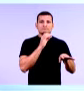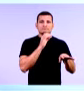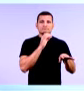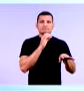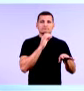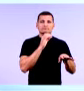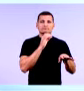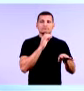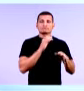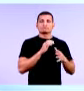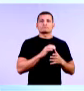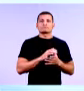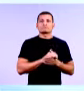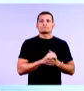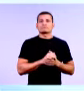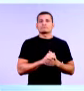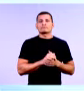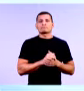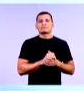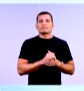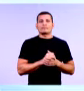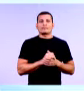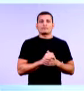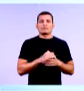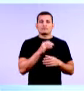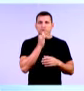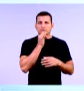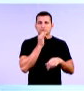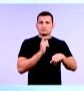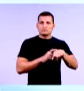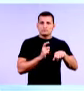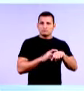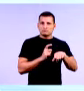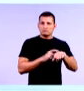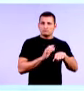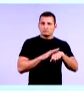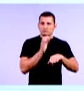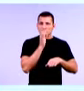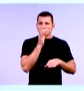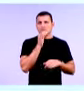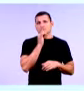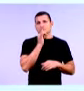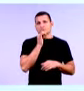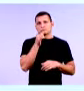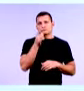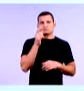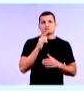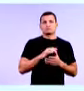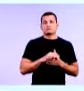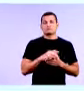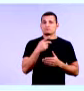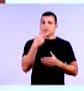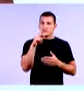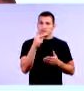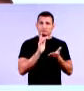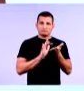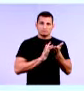influência em aplicações, por exemplo, aplicações de tempo real. Como, por exemplo, imagina que você está no seu